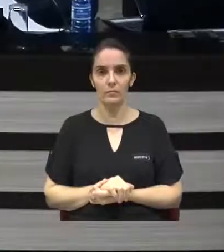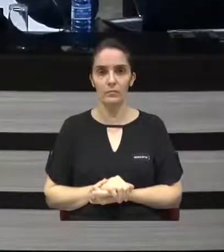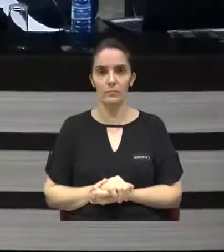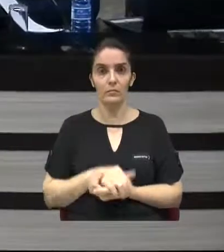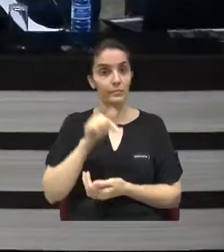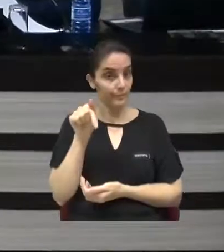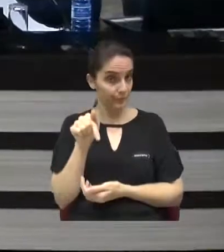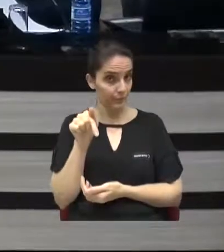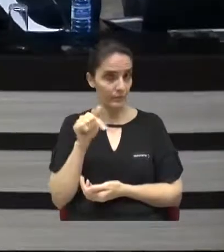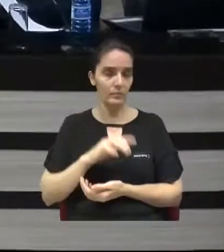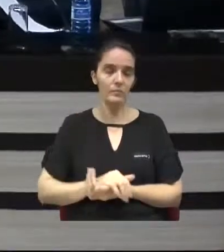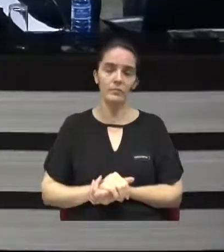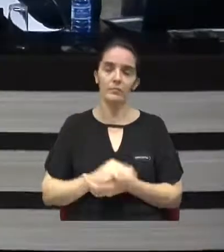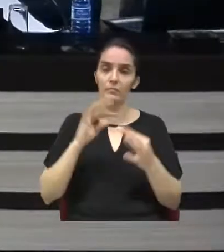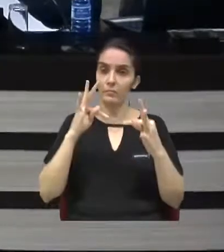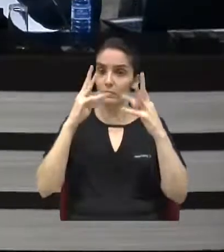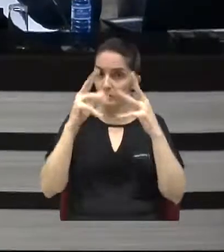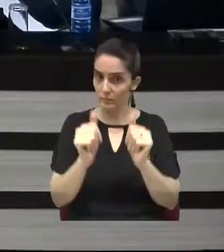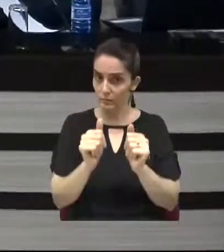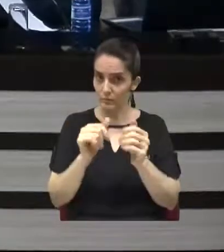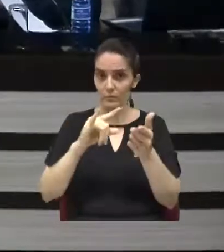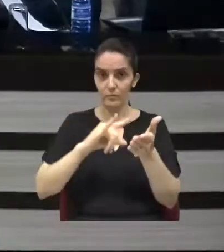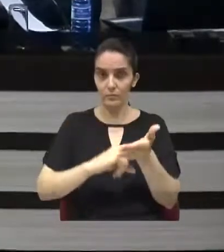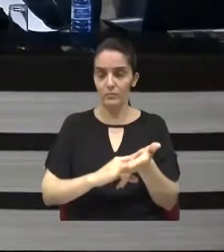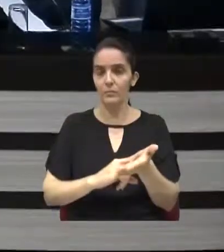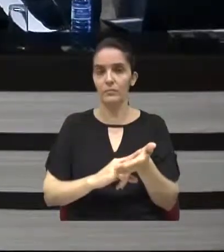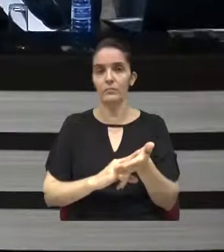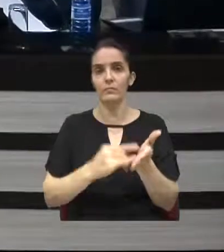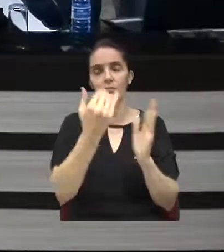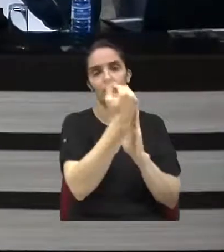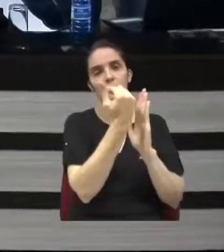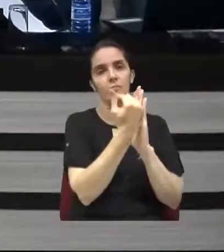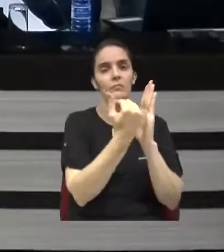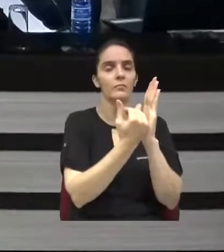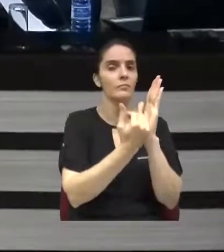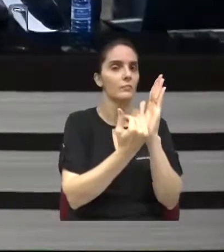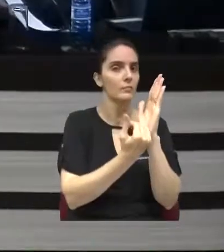7. Todos os documentos mencionados nos itens acima